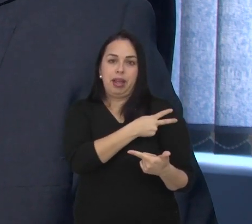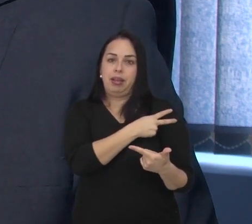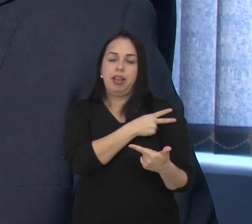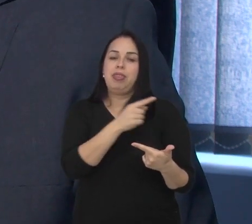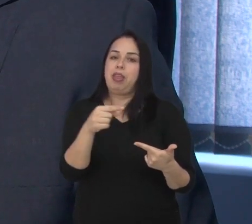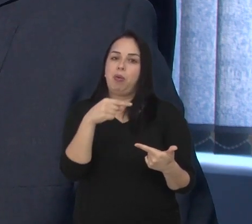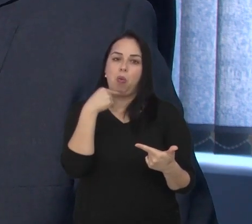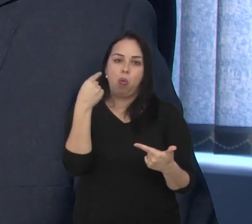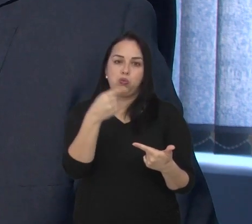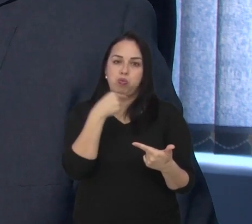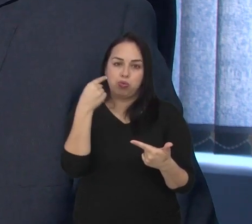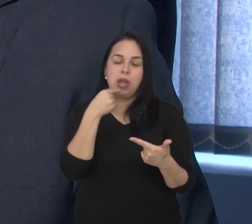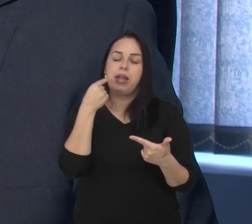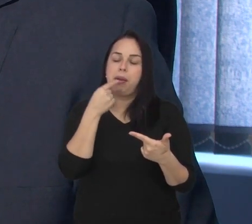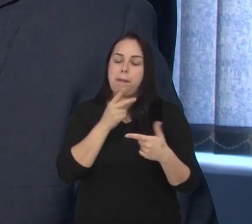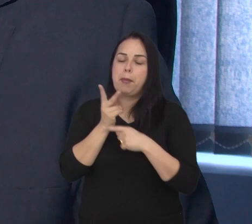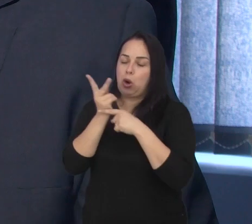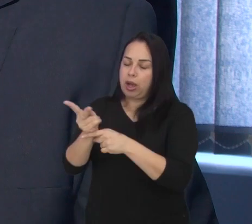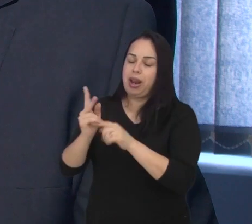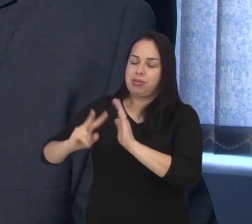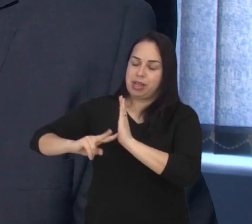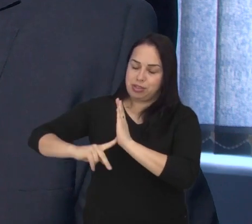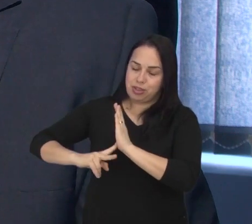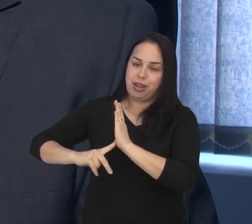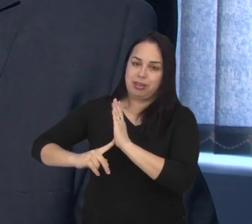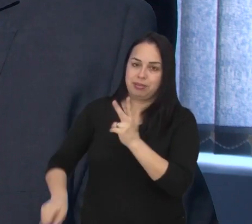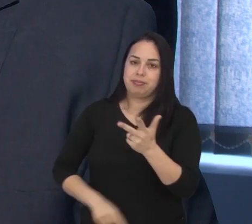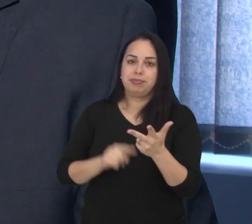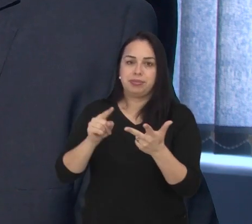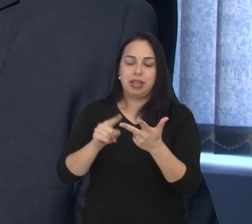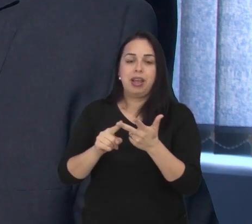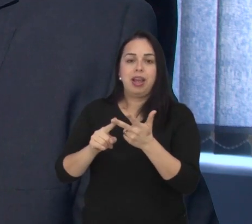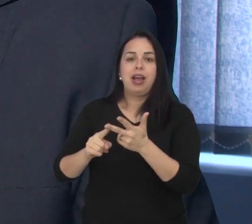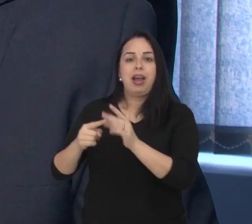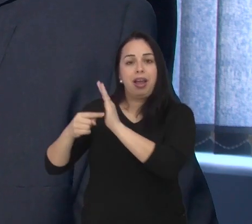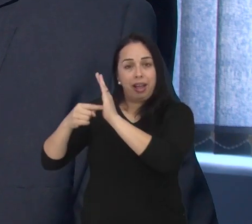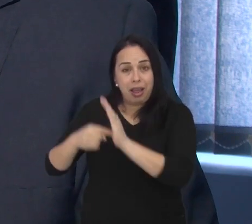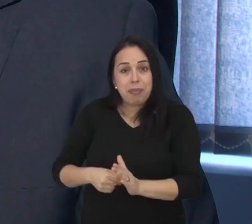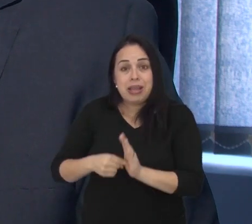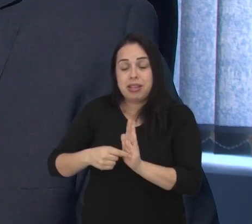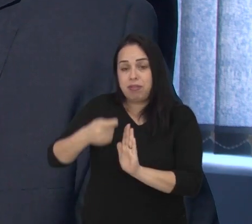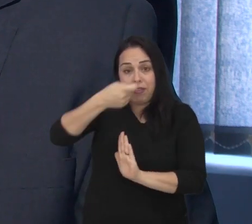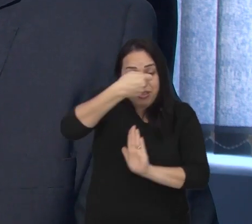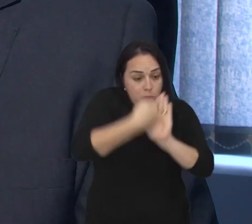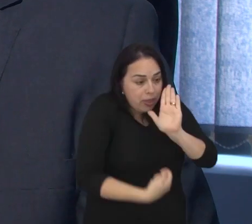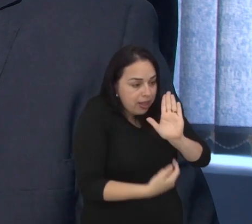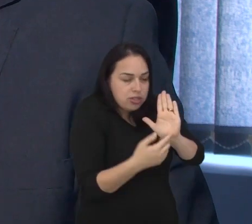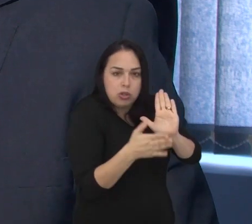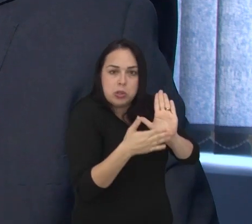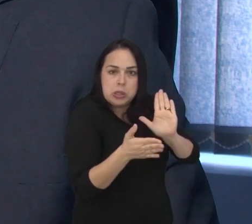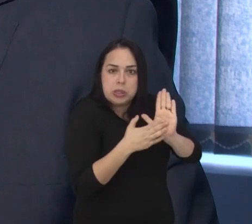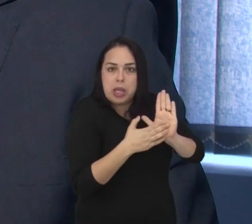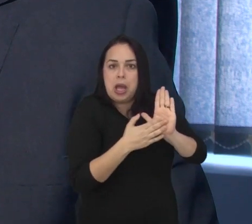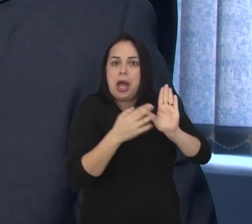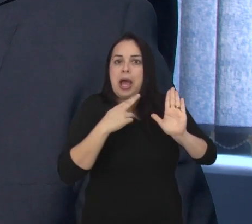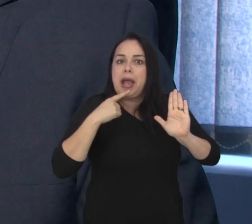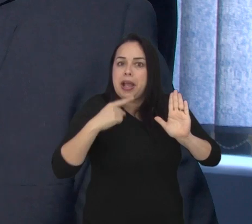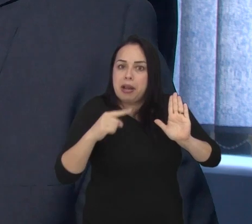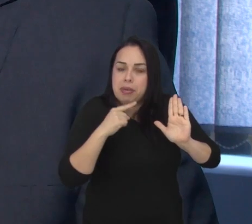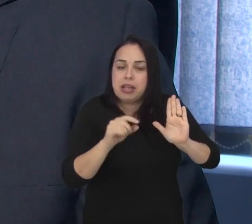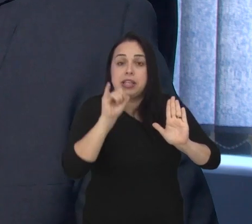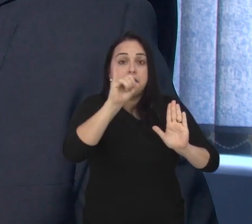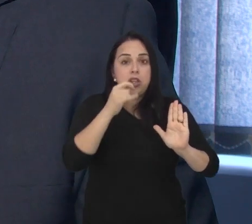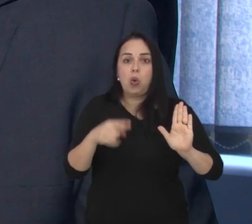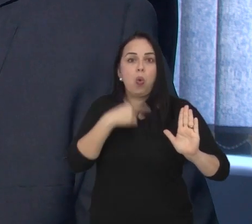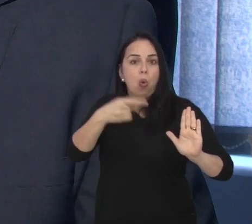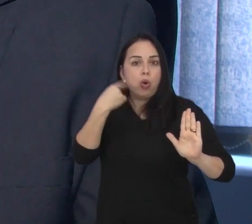superior. Caso não consiga, não tenha um retorno positivo, buscar o sindicato da categoria, fazer uma reclamação por escrito. Caso ainda não